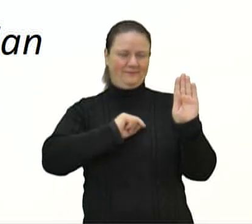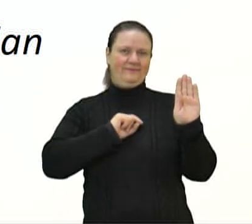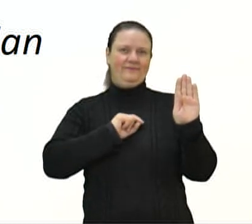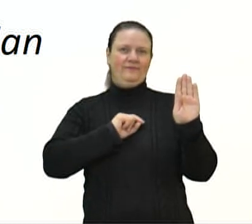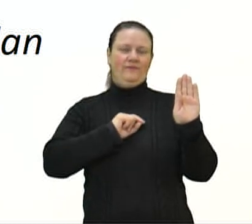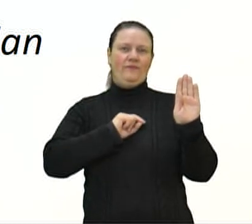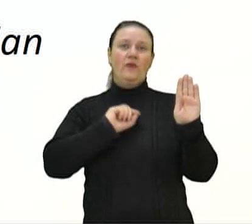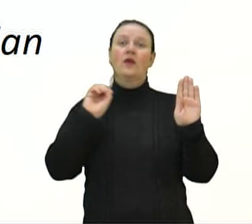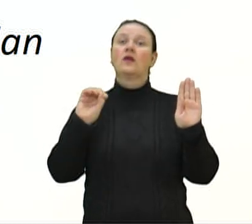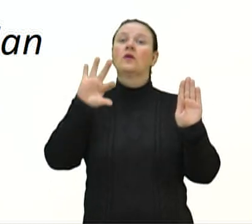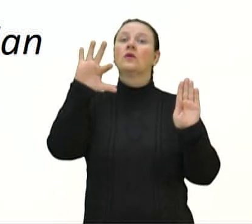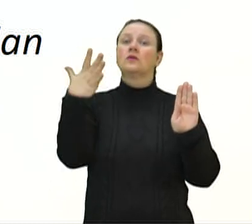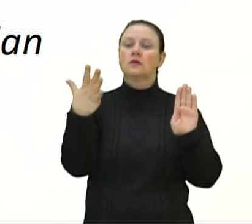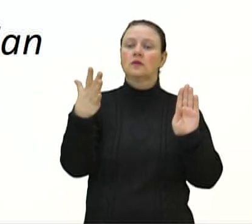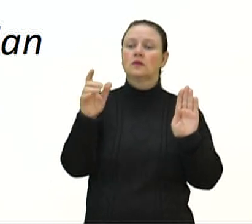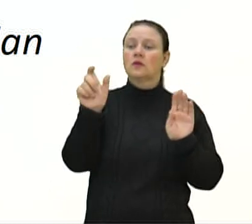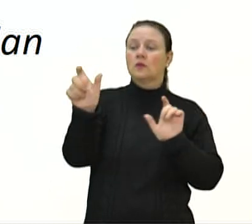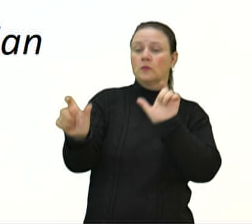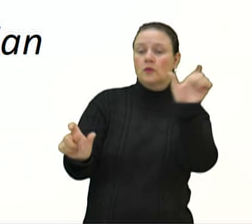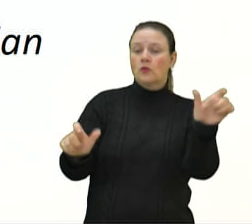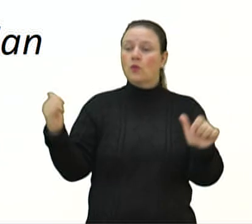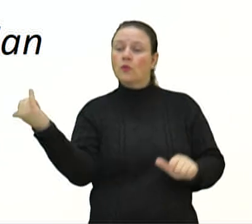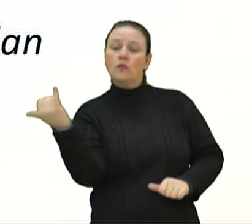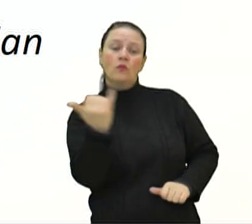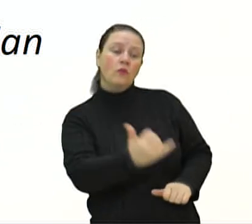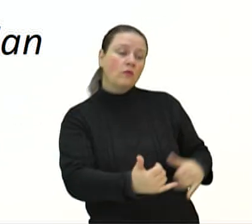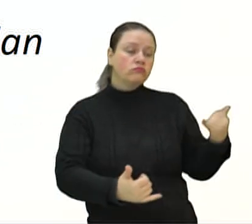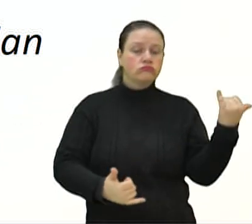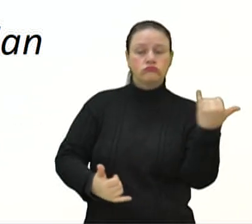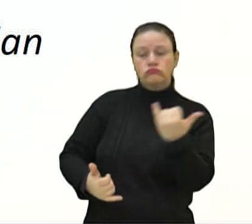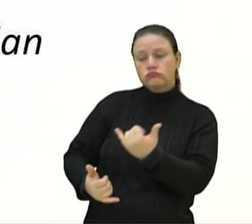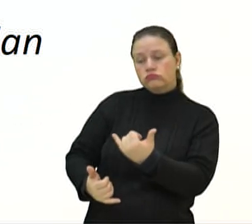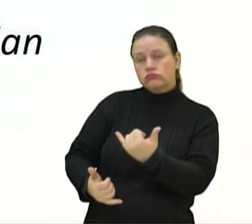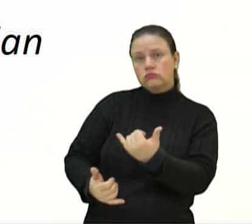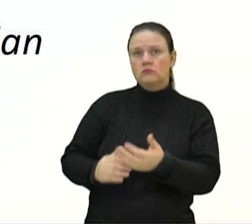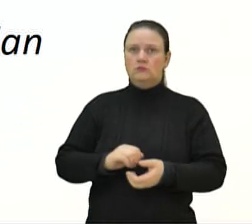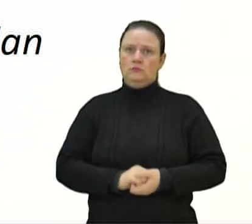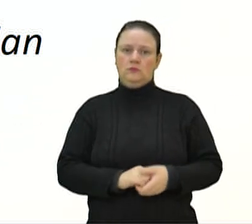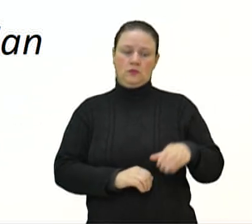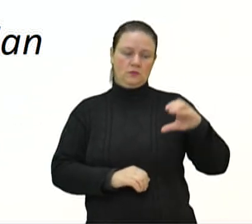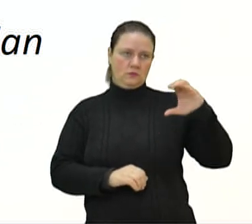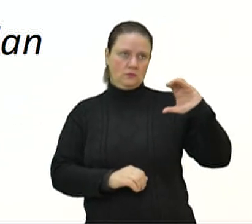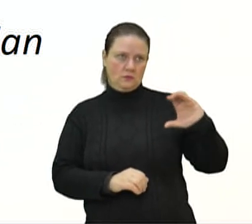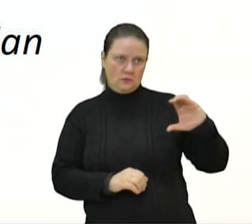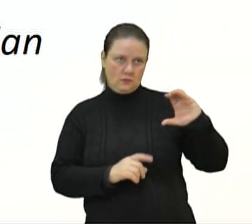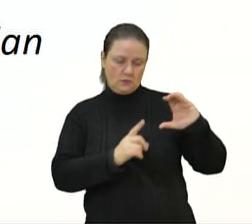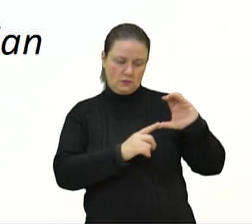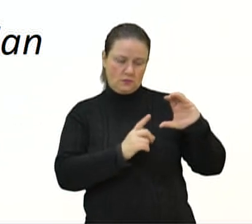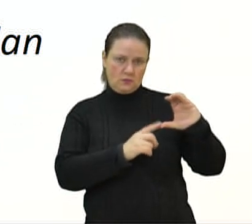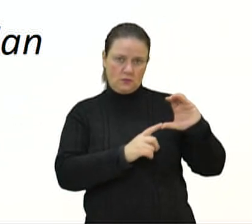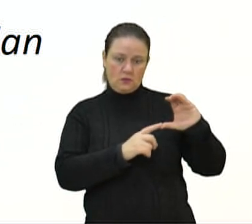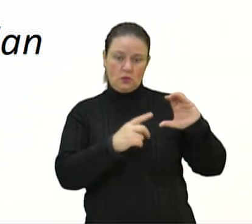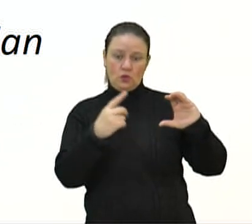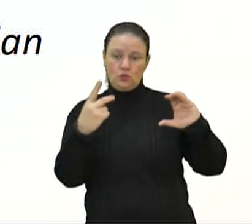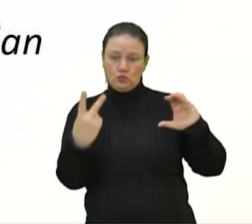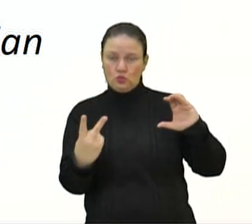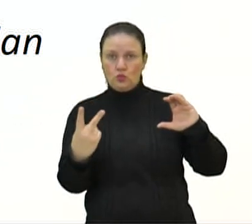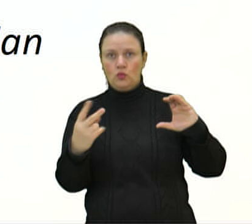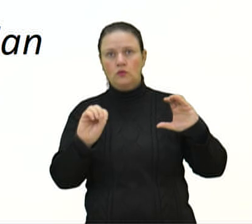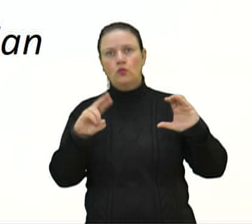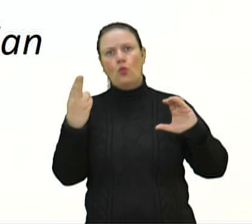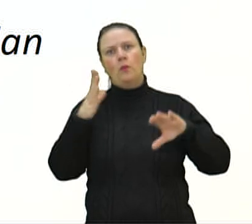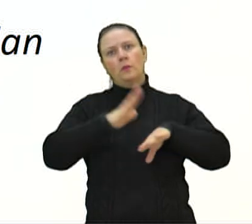algo. Então, ocorre quando alguém conta alguma coisa? Ou, la C. Ocorre quando duas ou mais pessoas falam entre